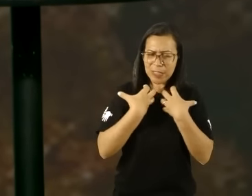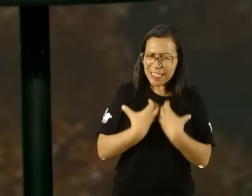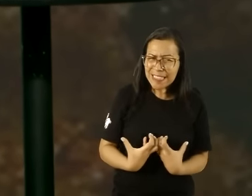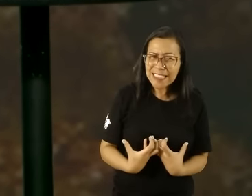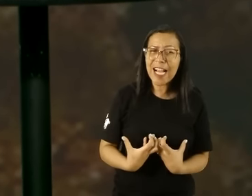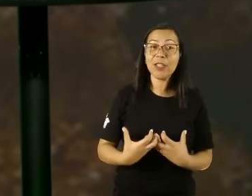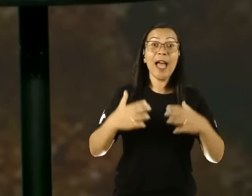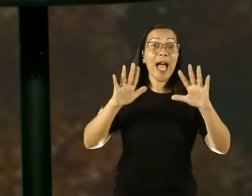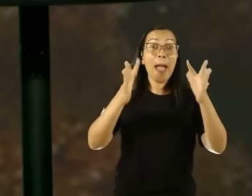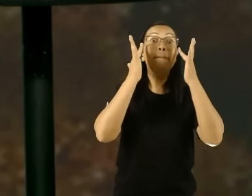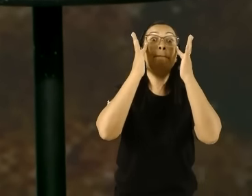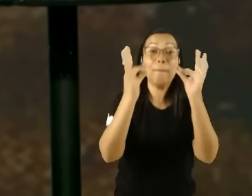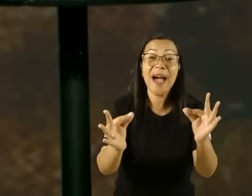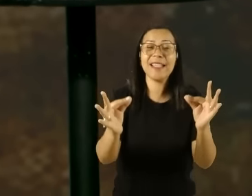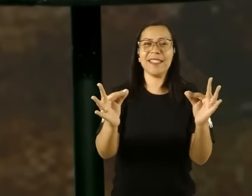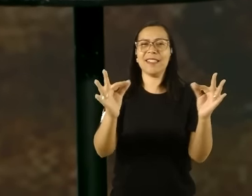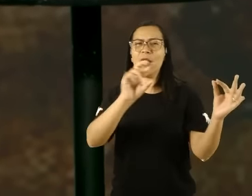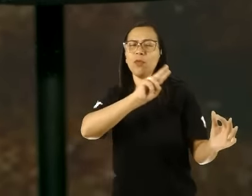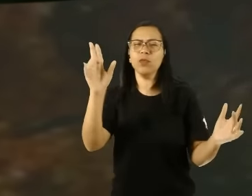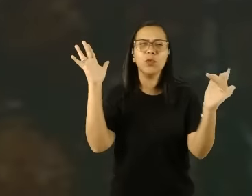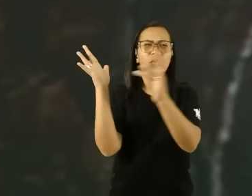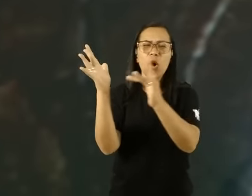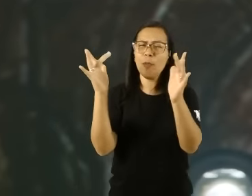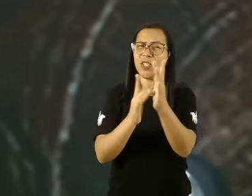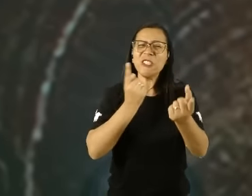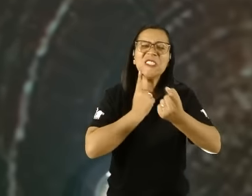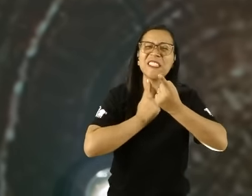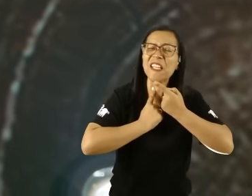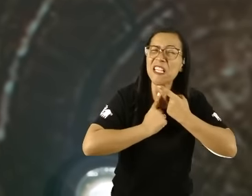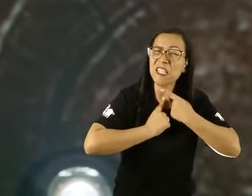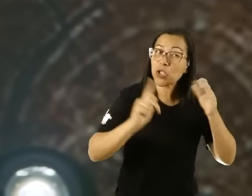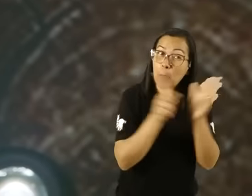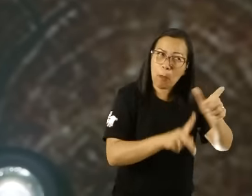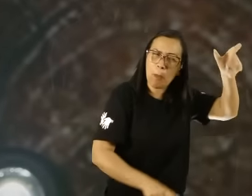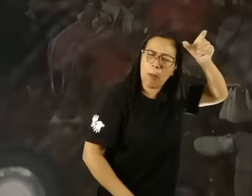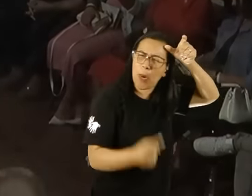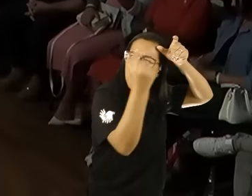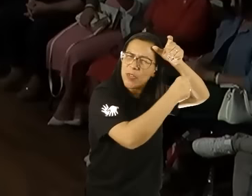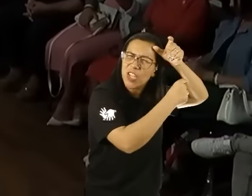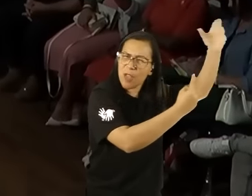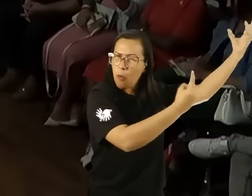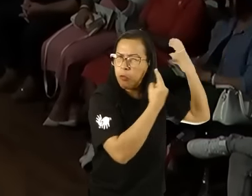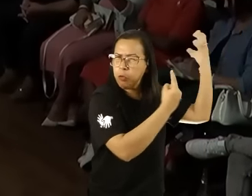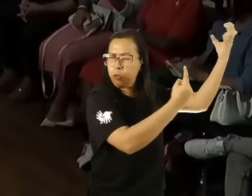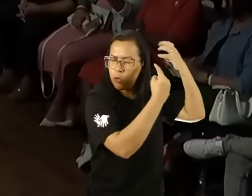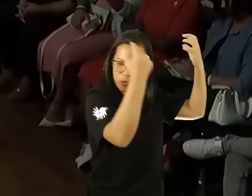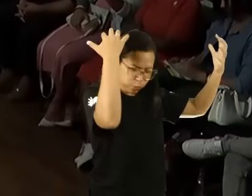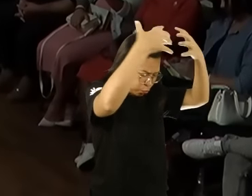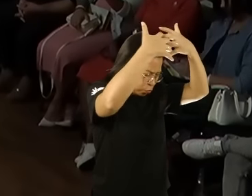para voltar. Em nome de Jesus, eu quero repreender esse desejo satânico de que está colocando estresse na tua